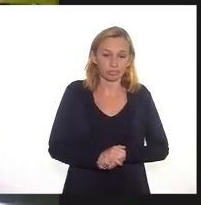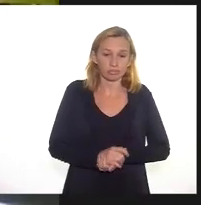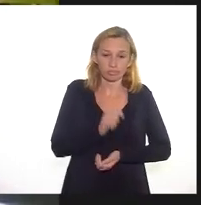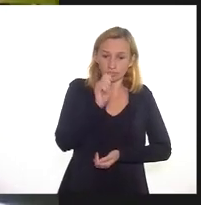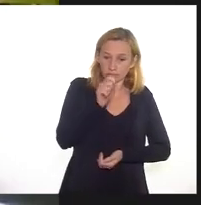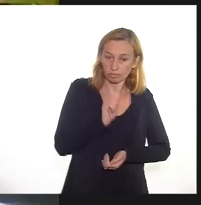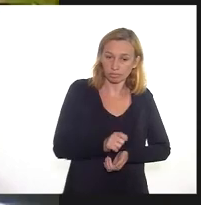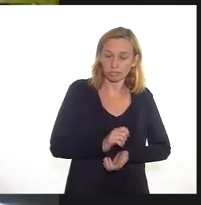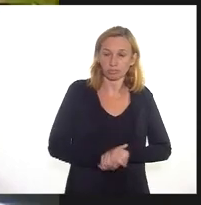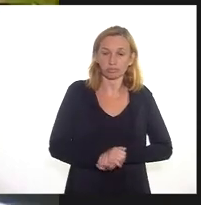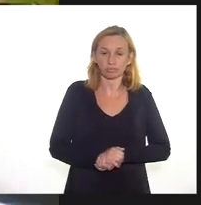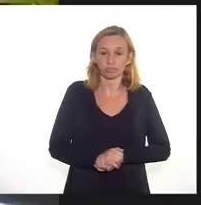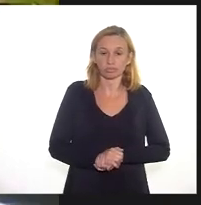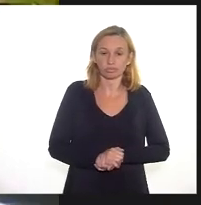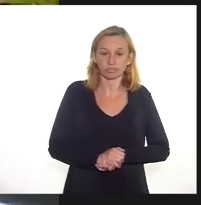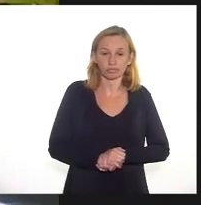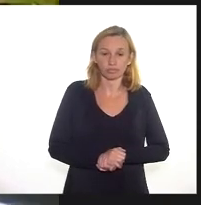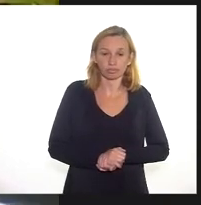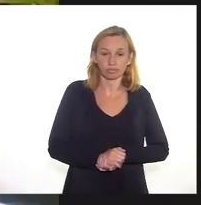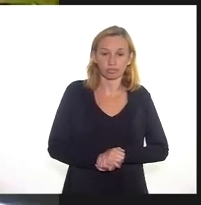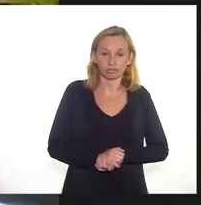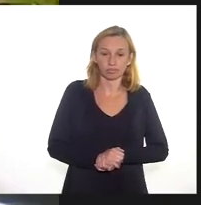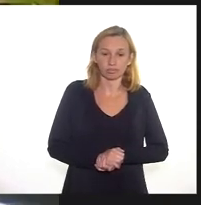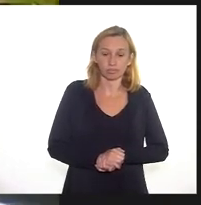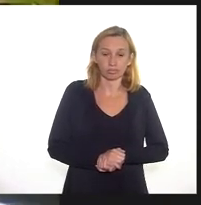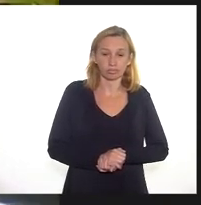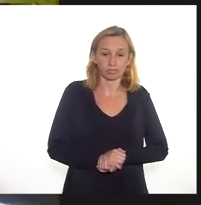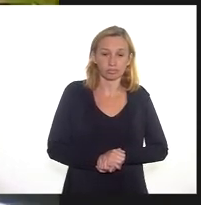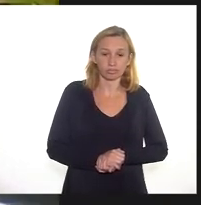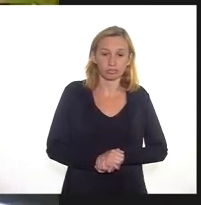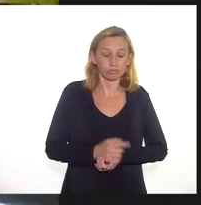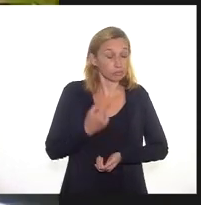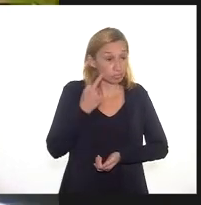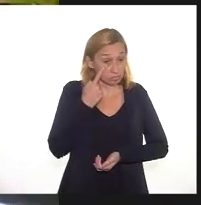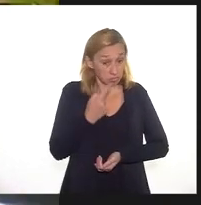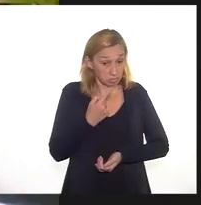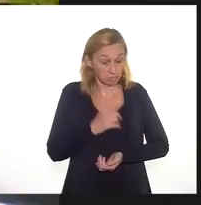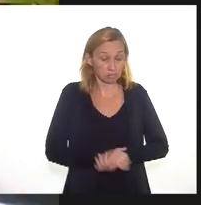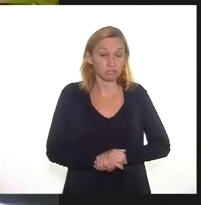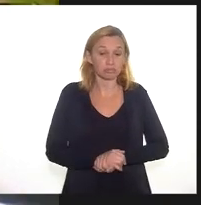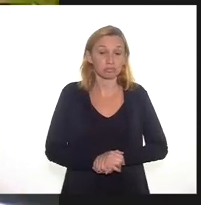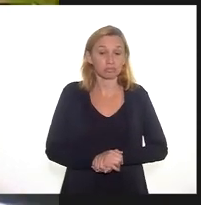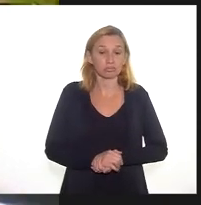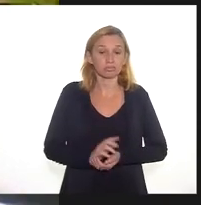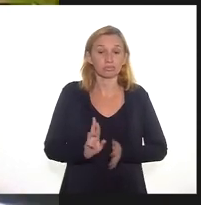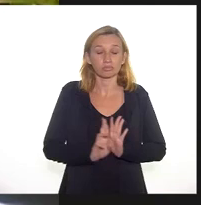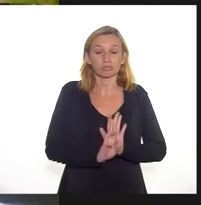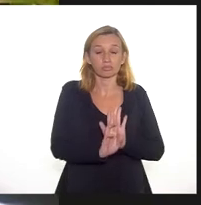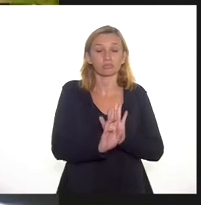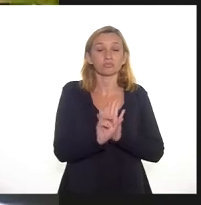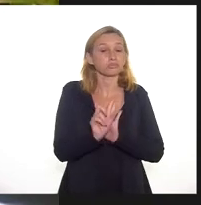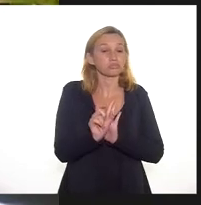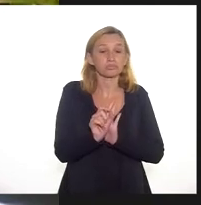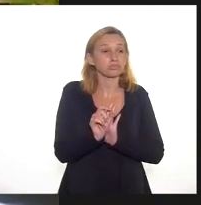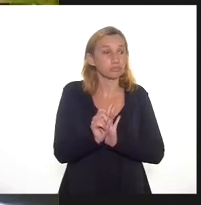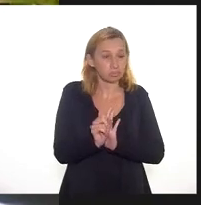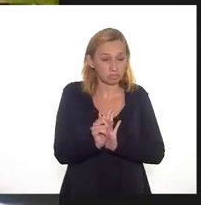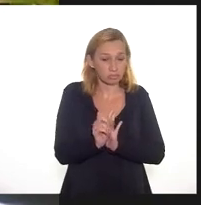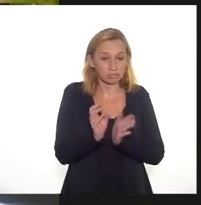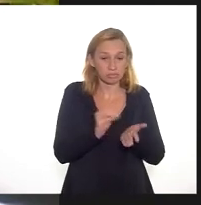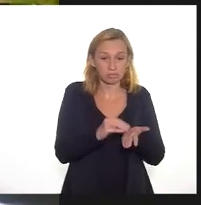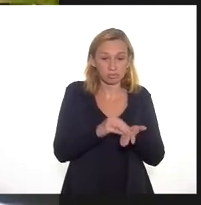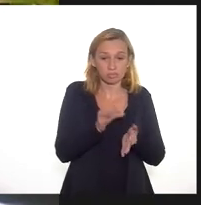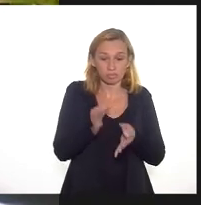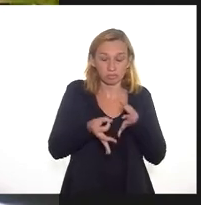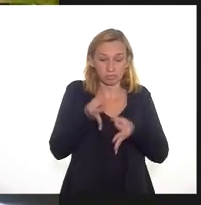esse leilão e aportamos um olhar com lupa sobre o que representa a